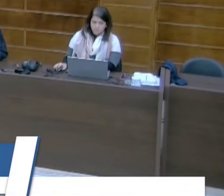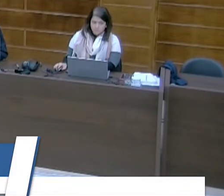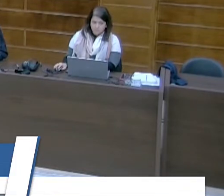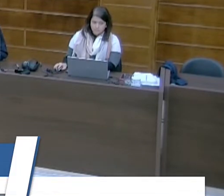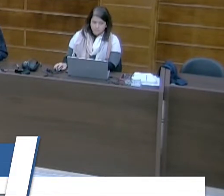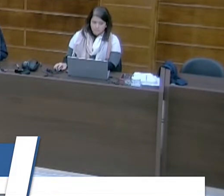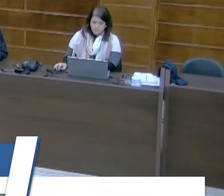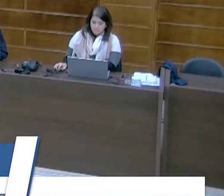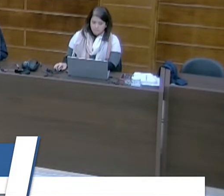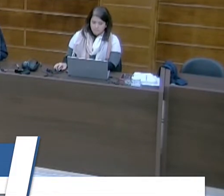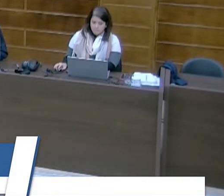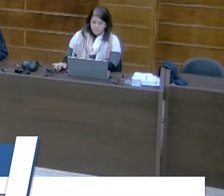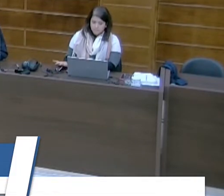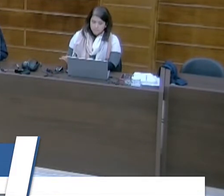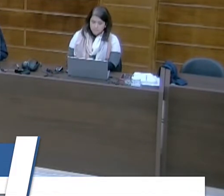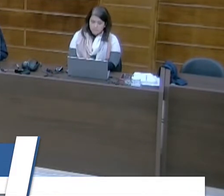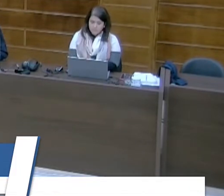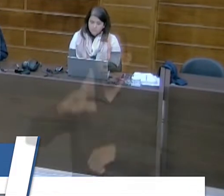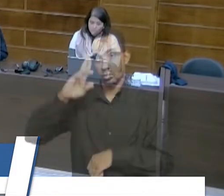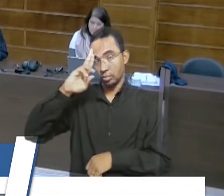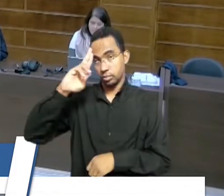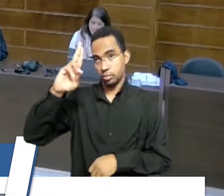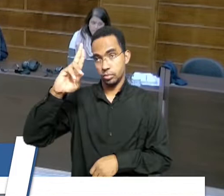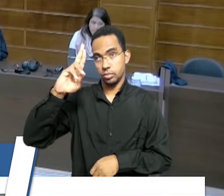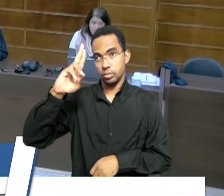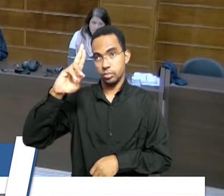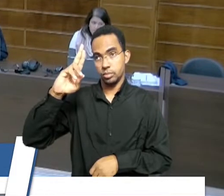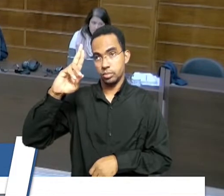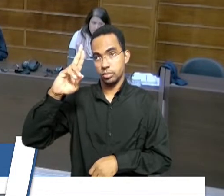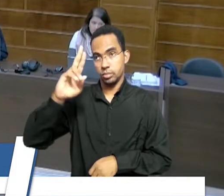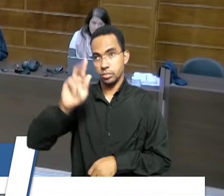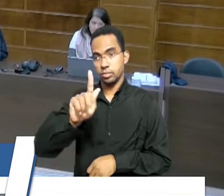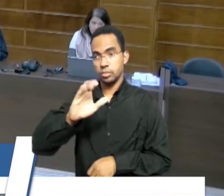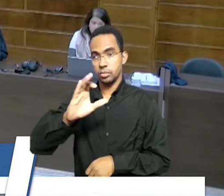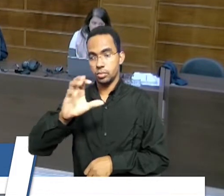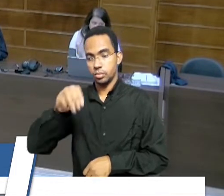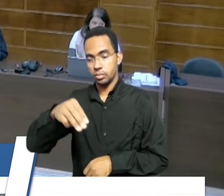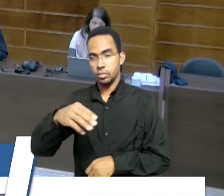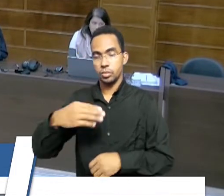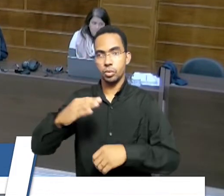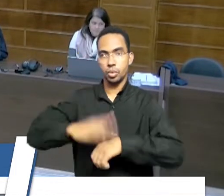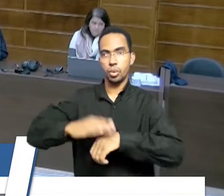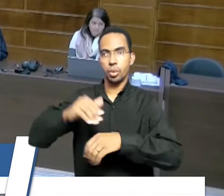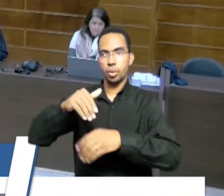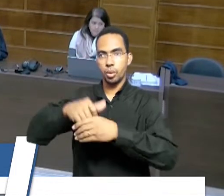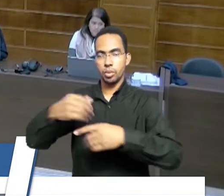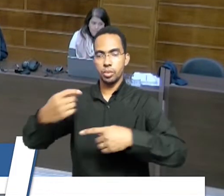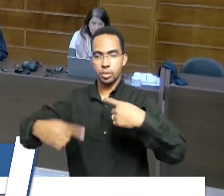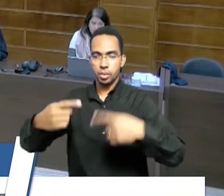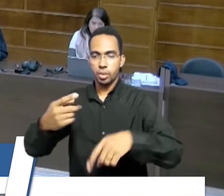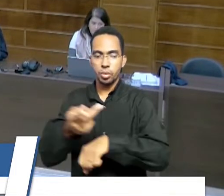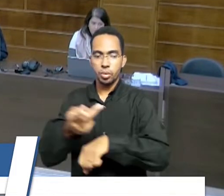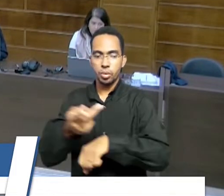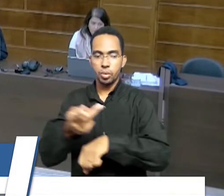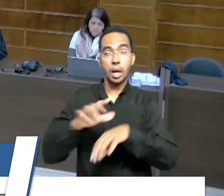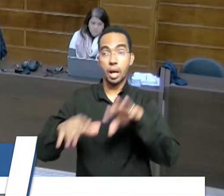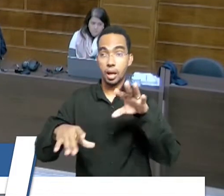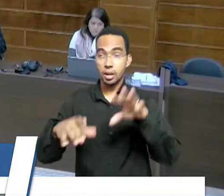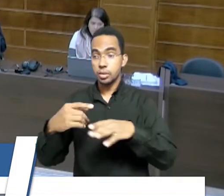Civil, em todo processo eleitoral, ela é lembrada e procurada, às vezes, ou às vezes ela procura os